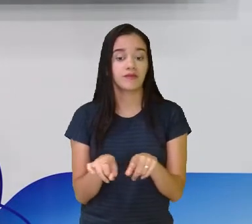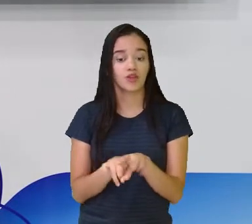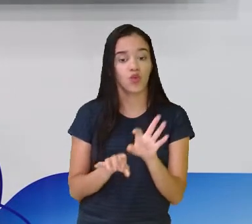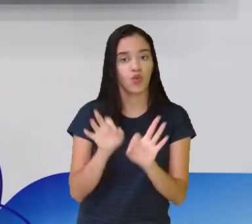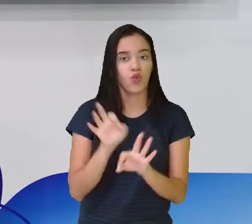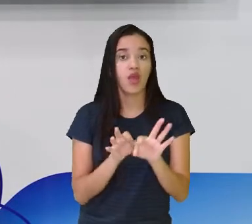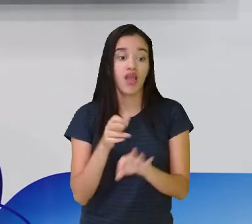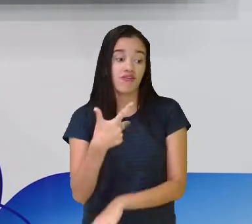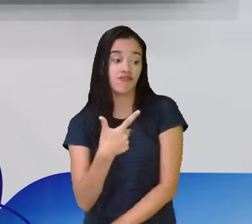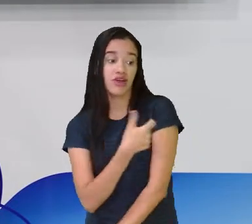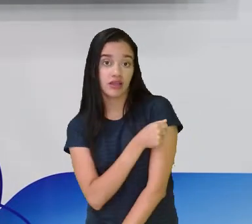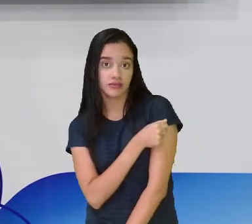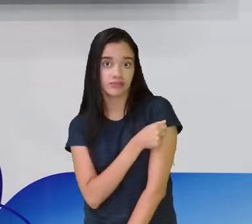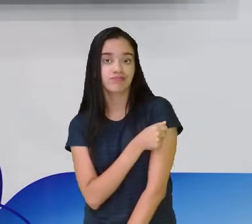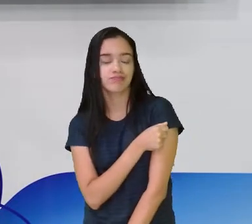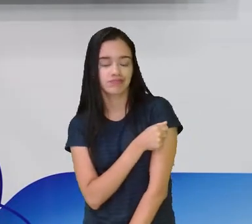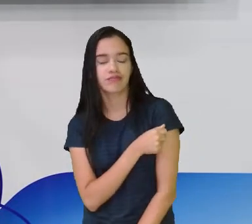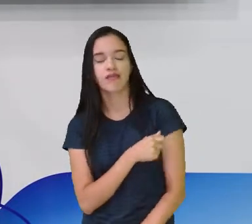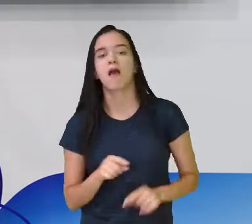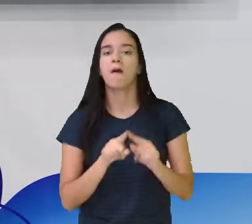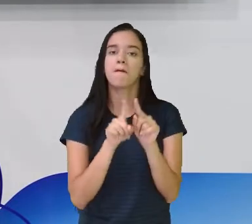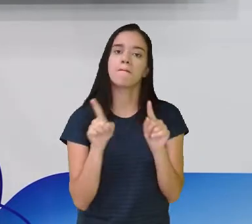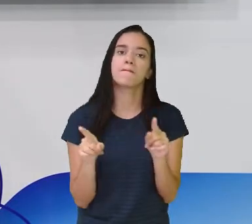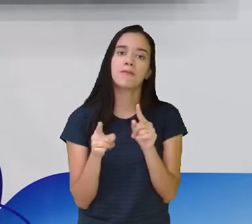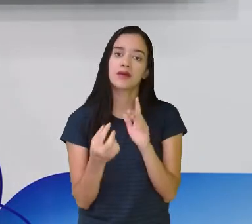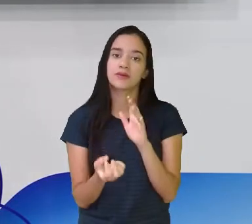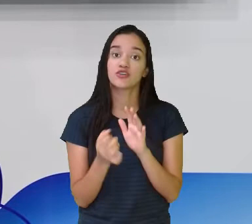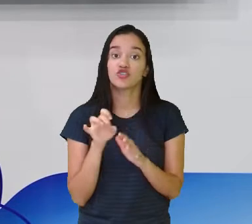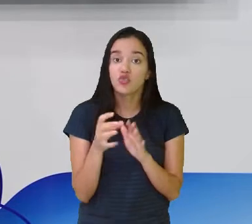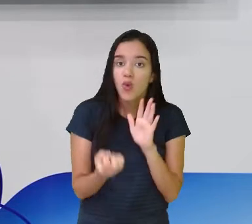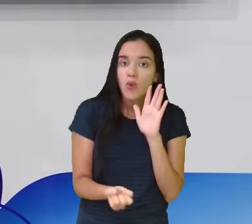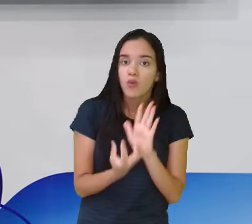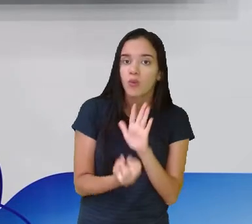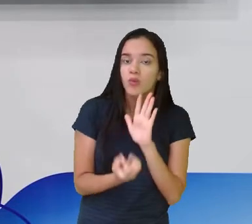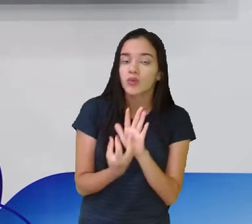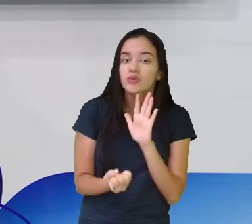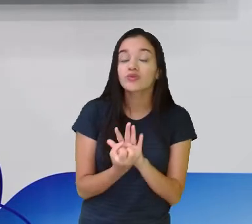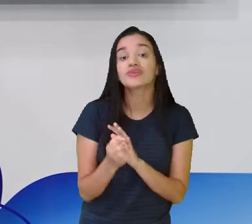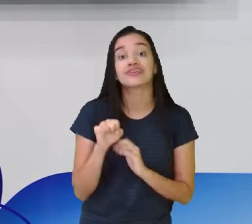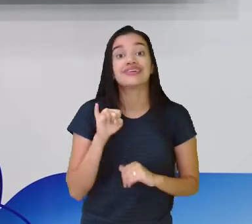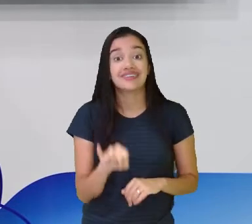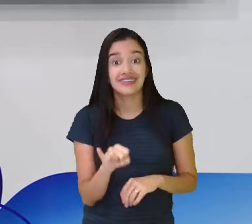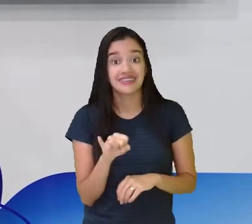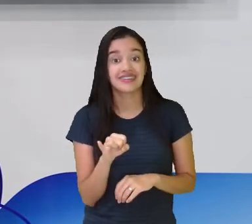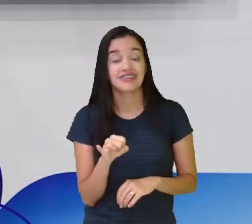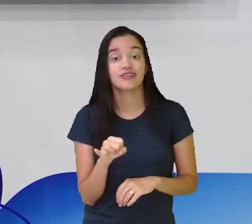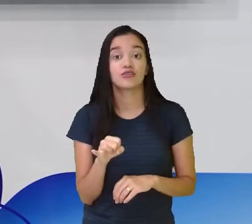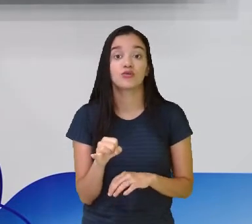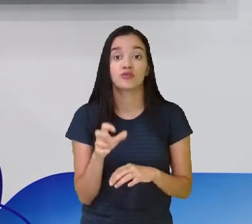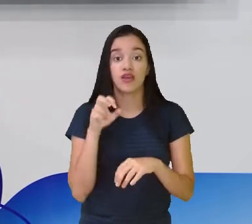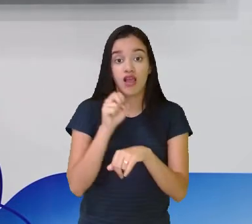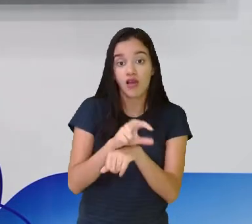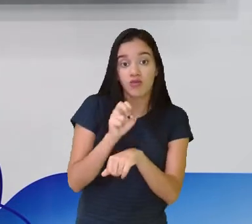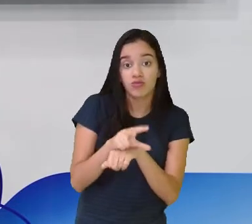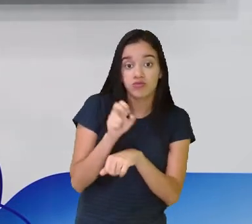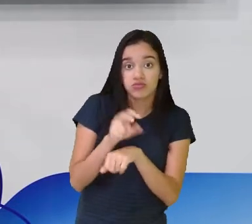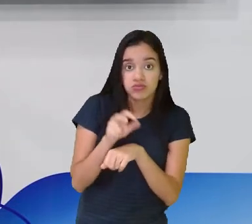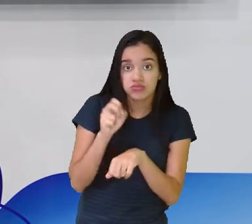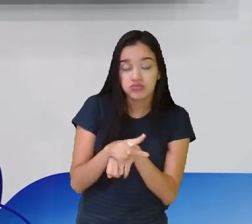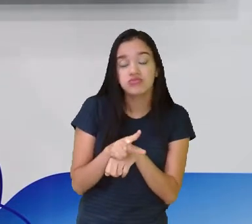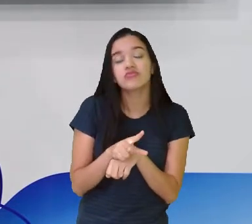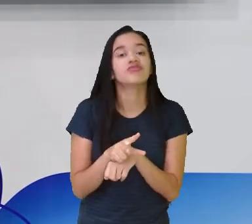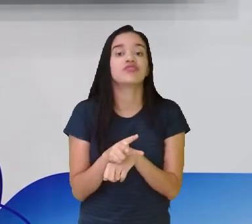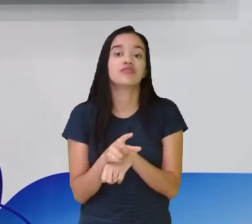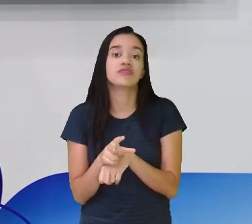confeccionado vacinas, por exemplo. Só que ele só produz se ele tiver, por exemplo, só vai produzir esse veneno se ele tiver no seu